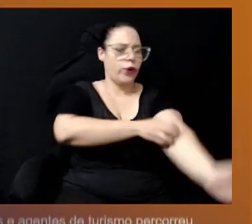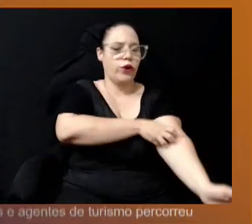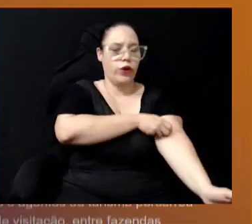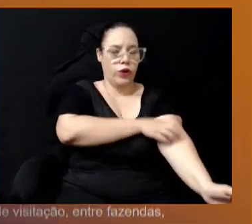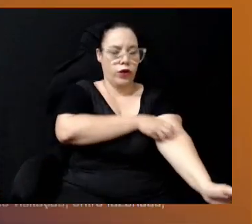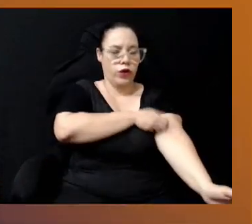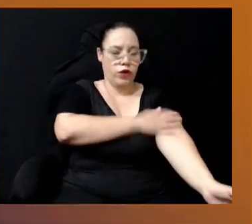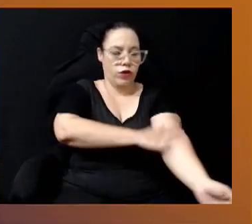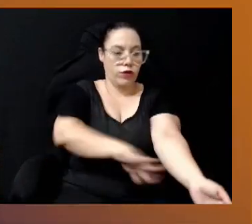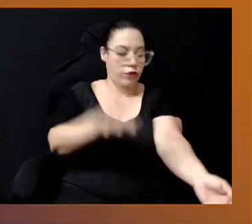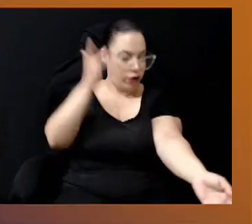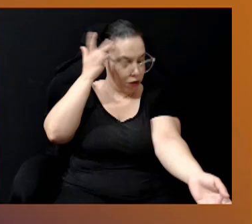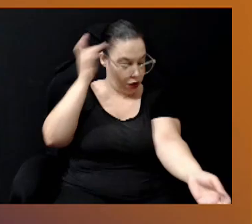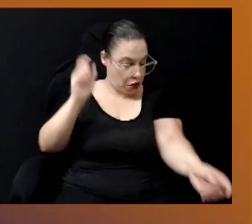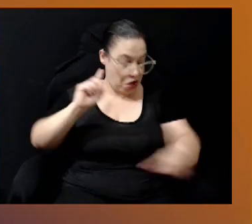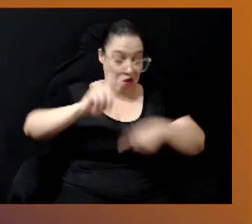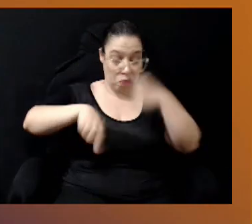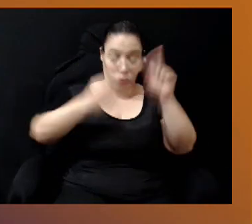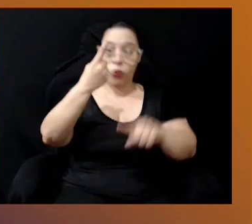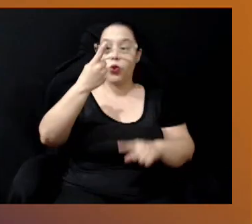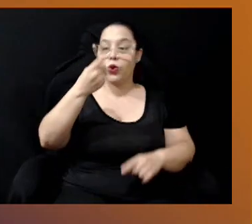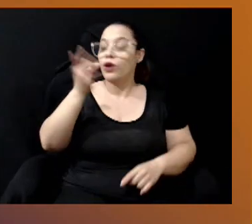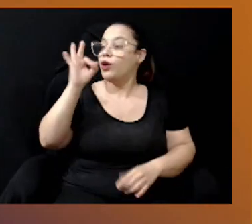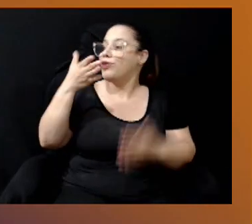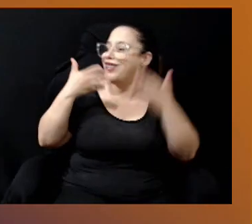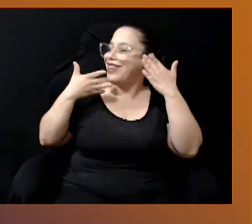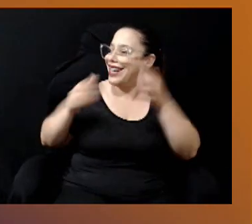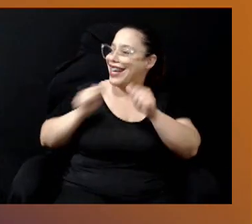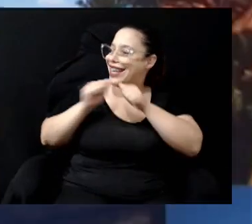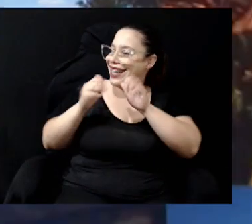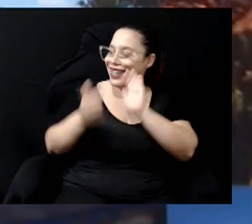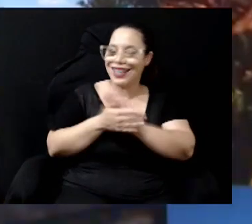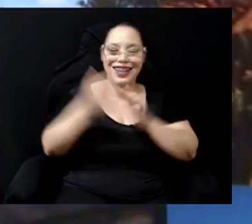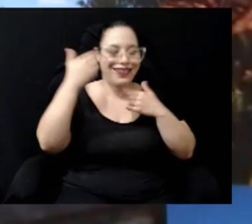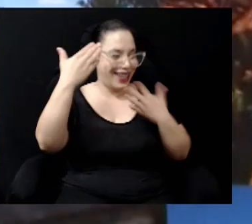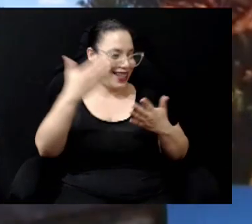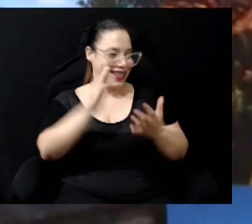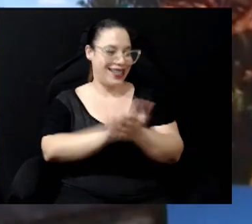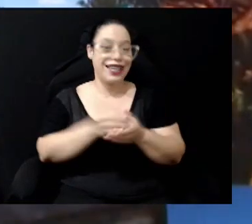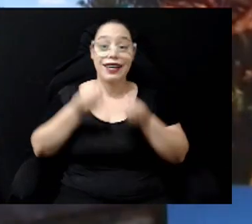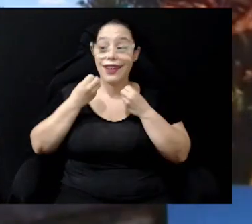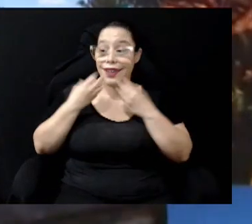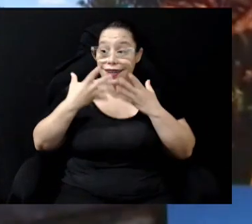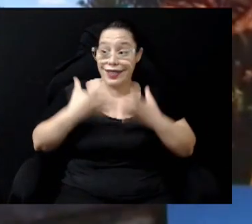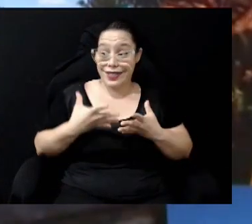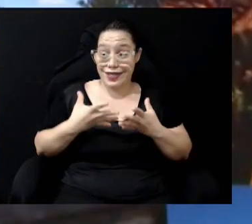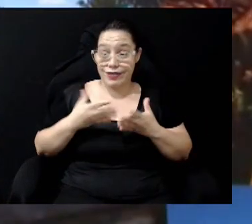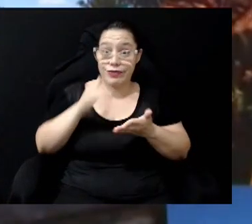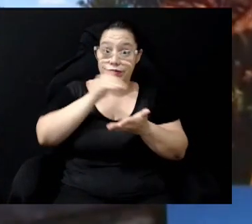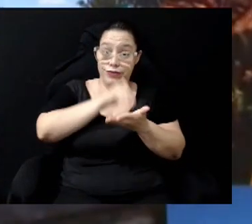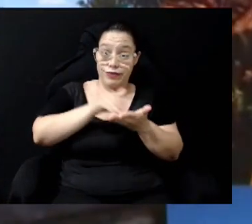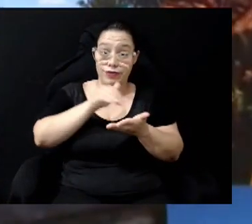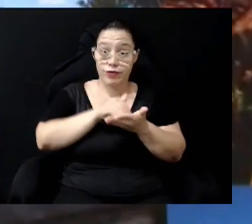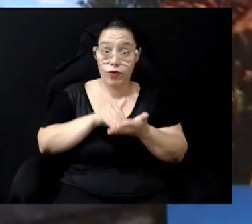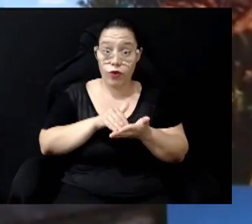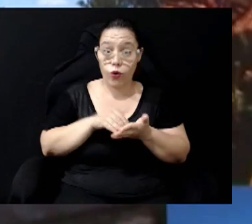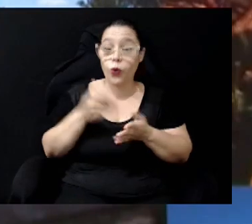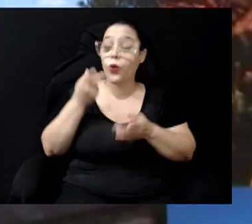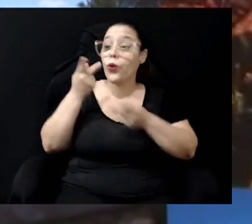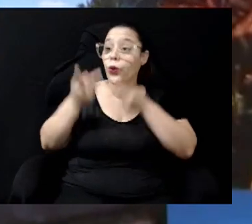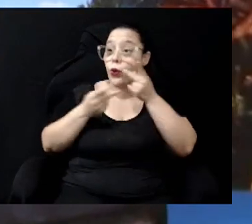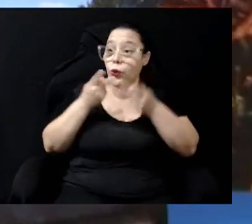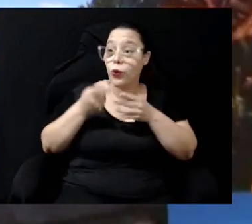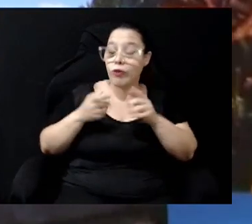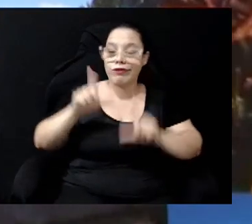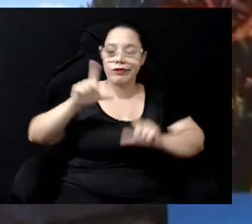superar certamente. Muito obrigado pela entrevista. Obrigado. Bom, muito obrigado ao secretário conversando conosco aqui no Câmara